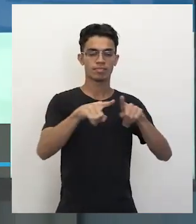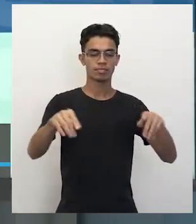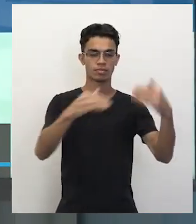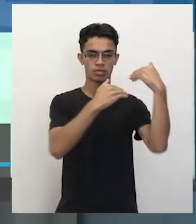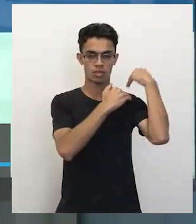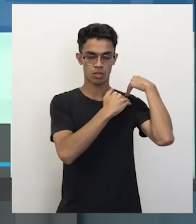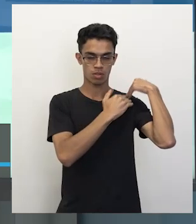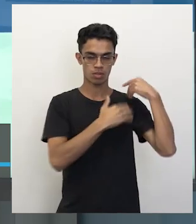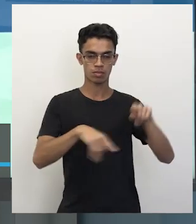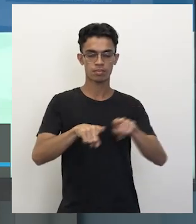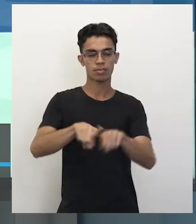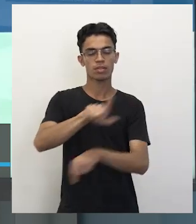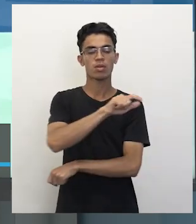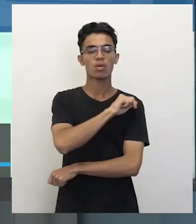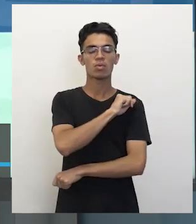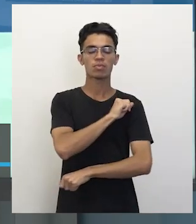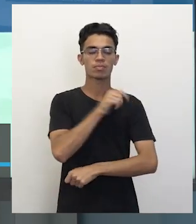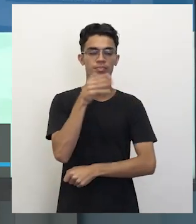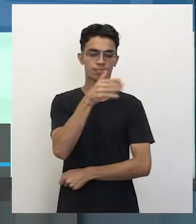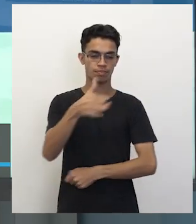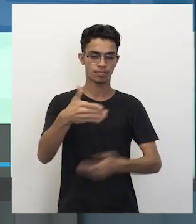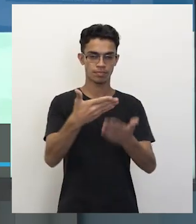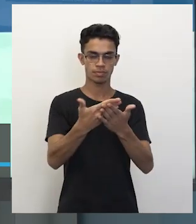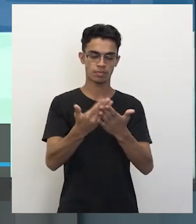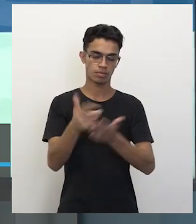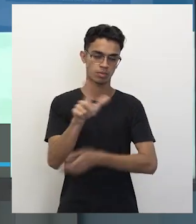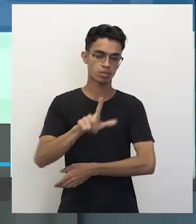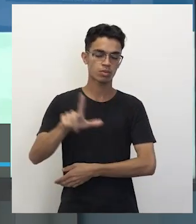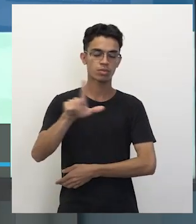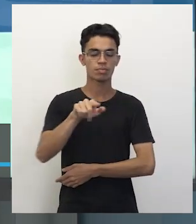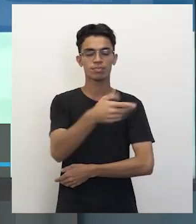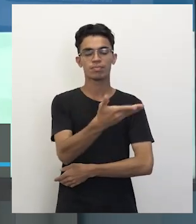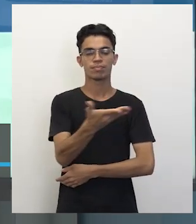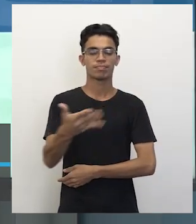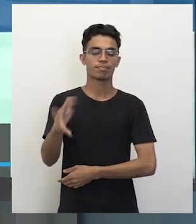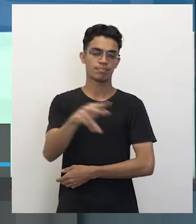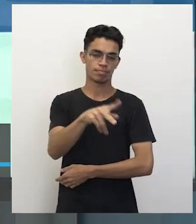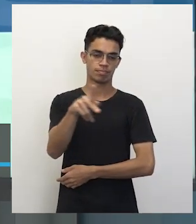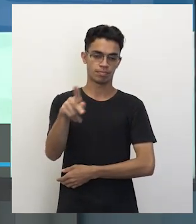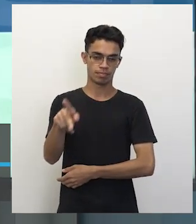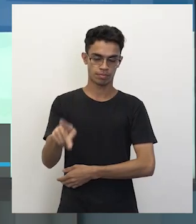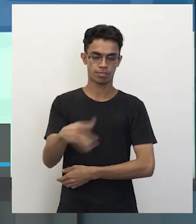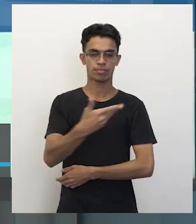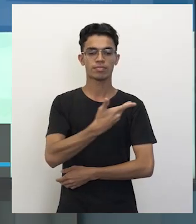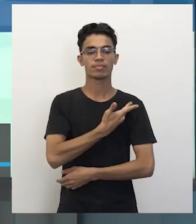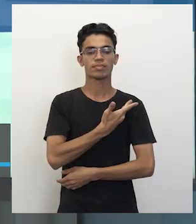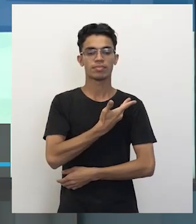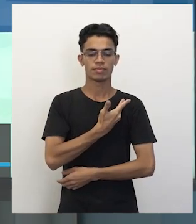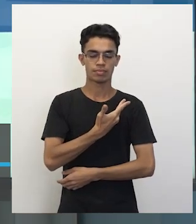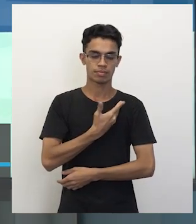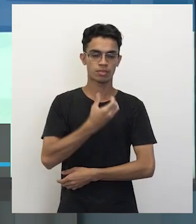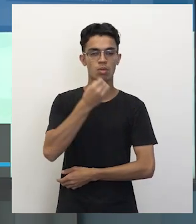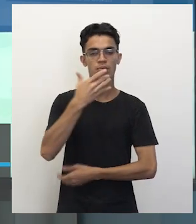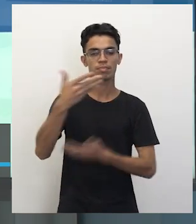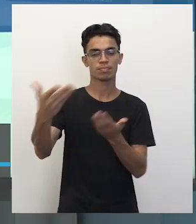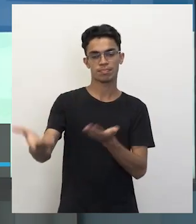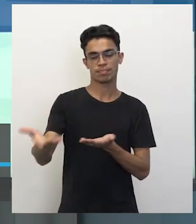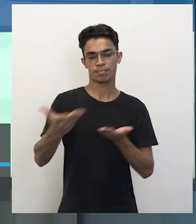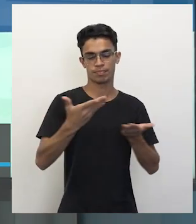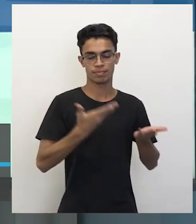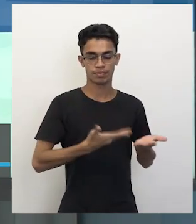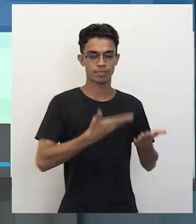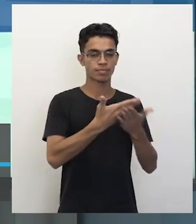que acompanham nossas aulas e, claro, nossos queridos colegas professores. São sempre muito bem-vindos aqui nas aulas